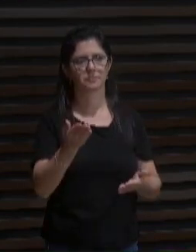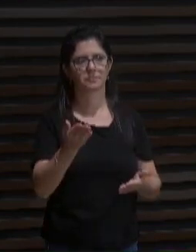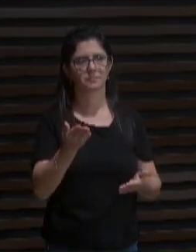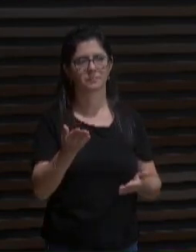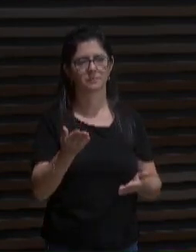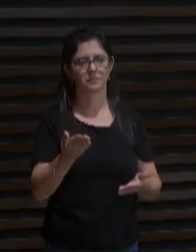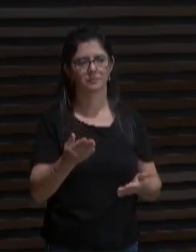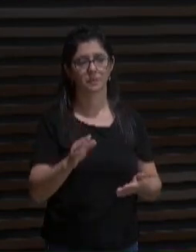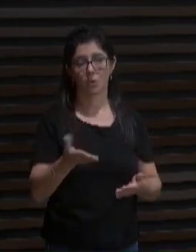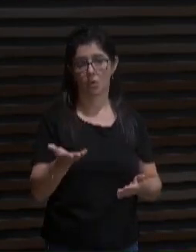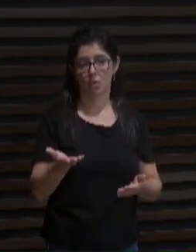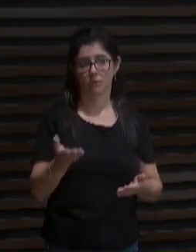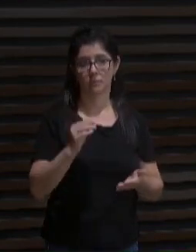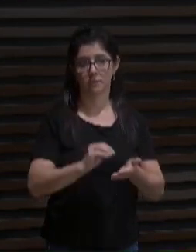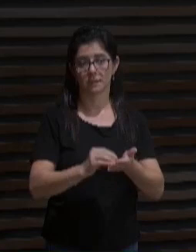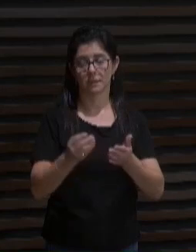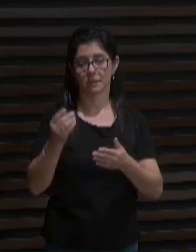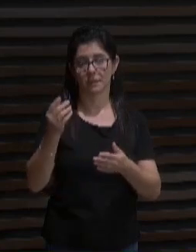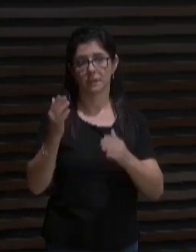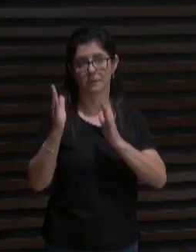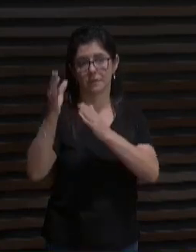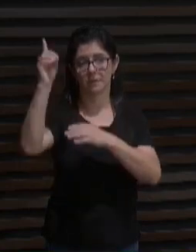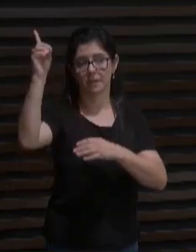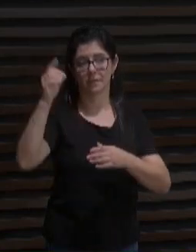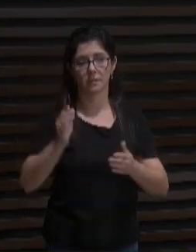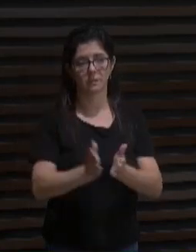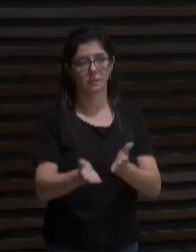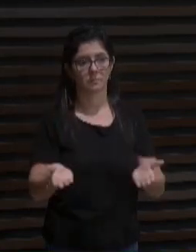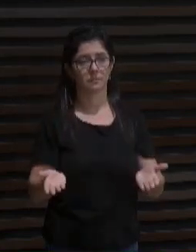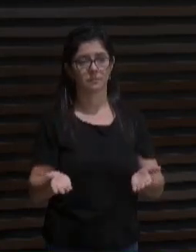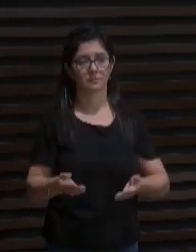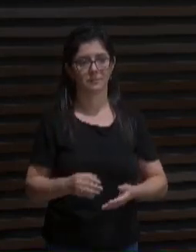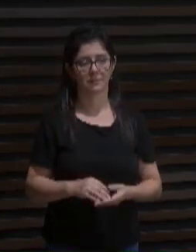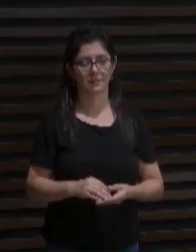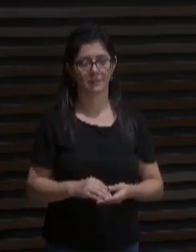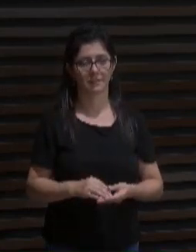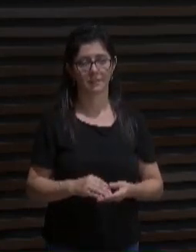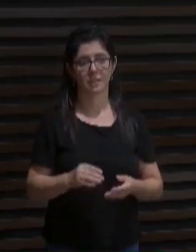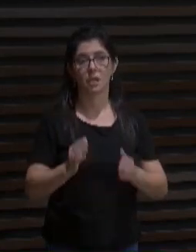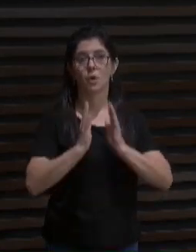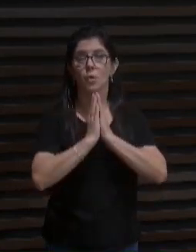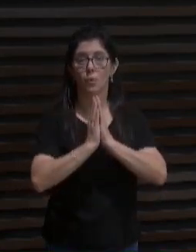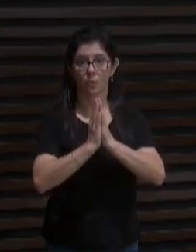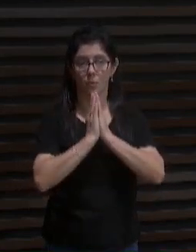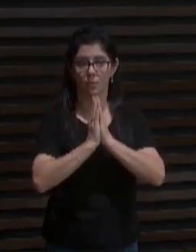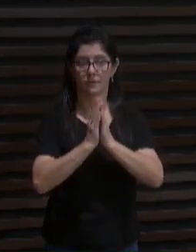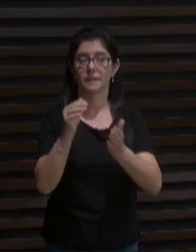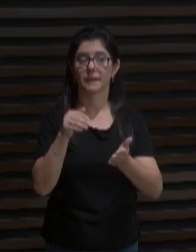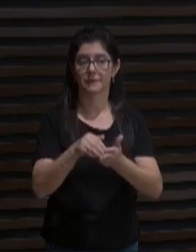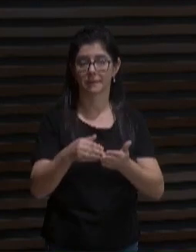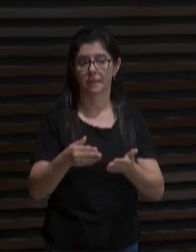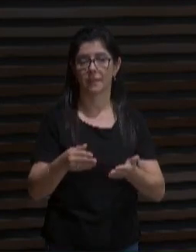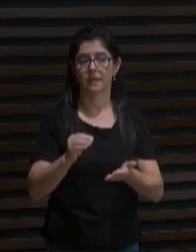Ou você entrega ou para de. Fica com essa oração que não funciona nunca. Então, ore até entregar. Você